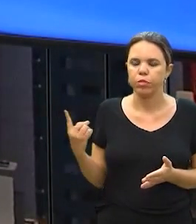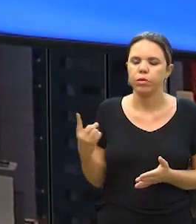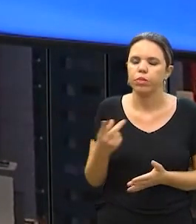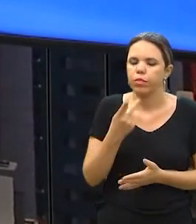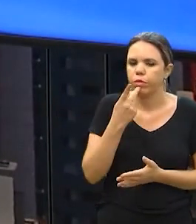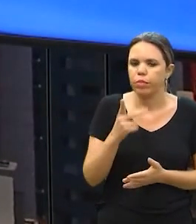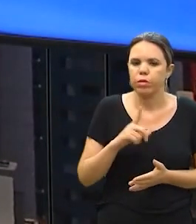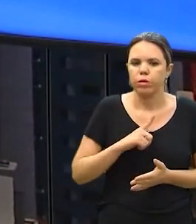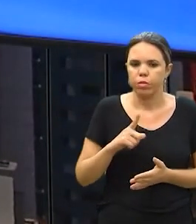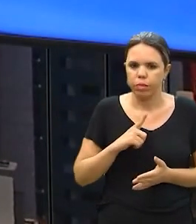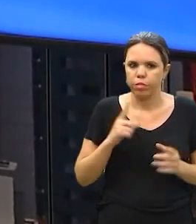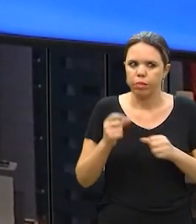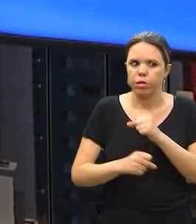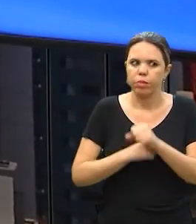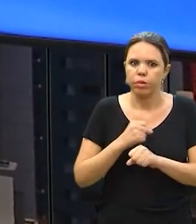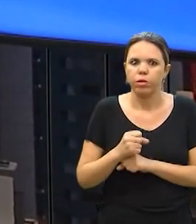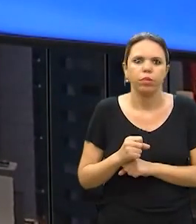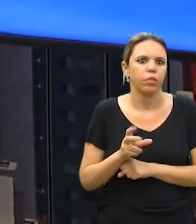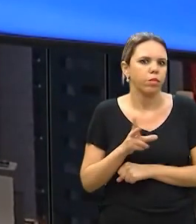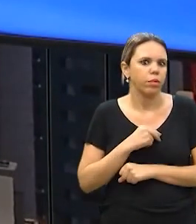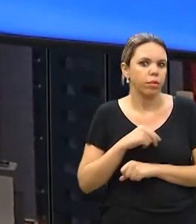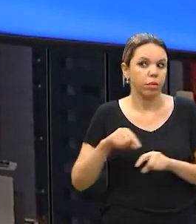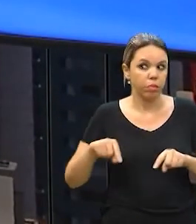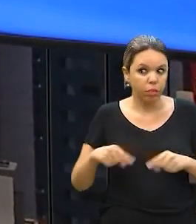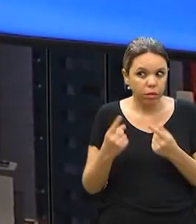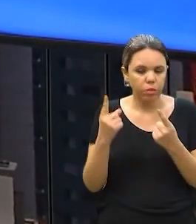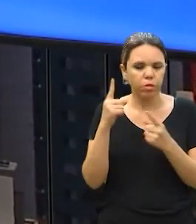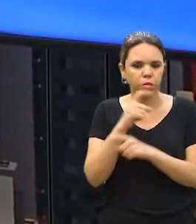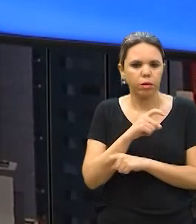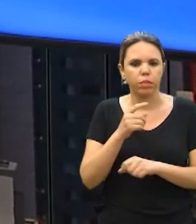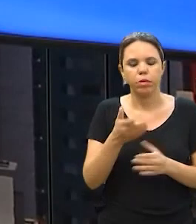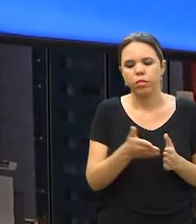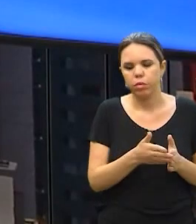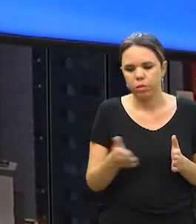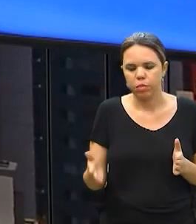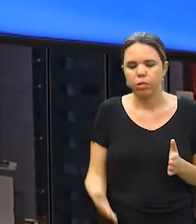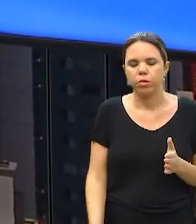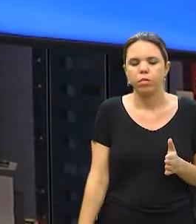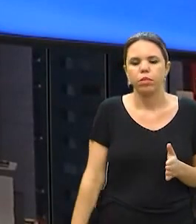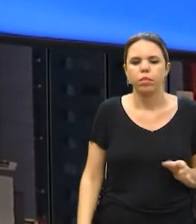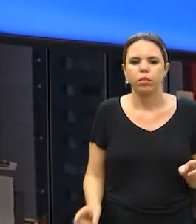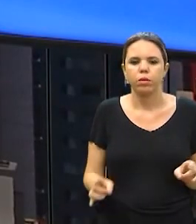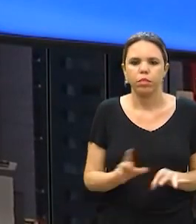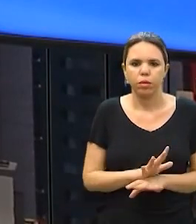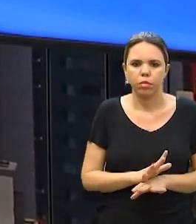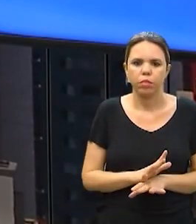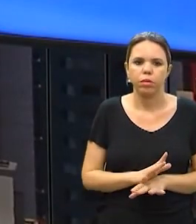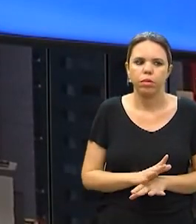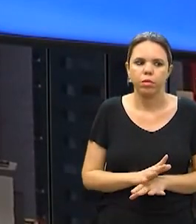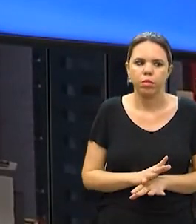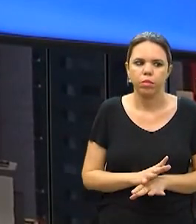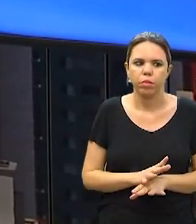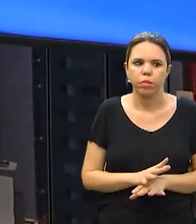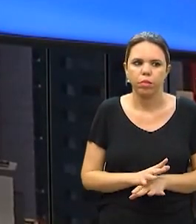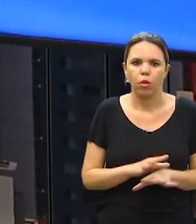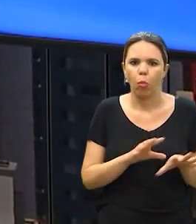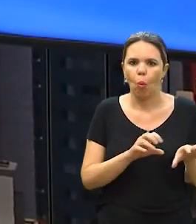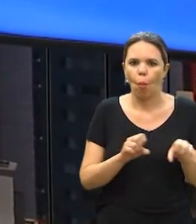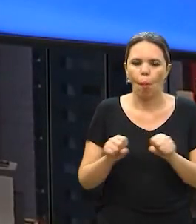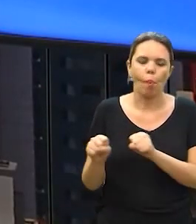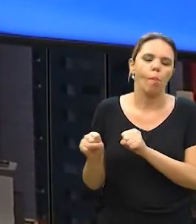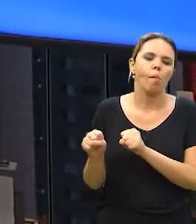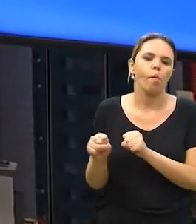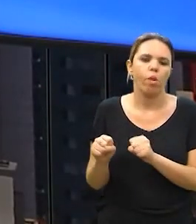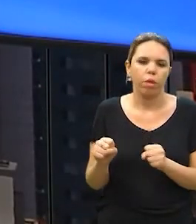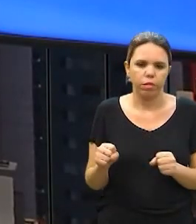eu falei, tem sido um ano muito desafiador. A gente está no meio, acabamos de sair de uma seca